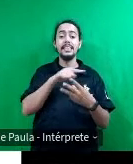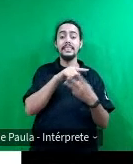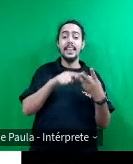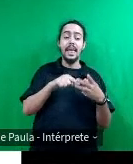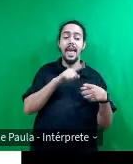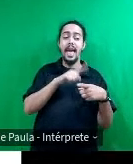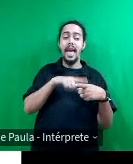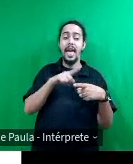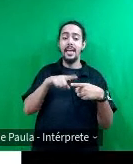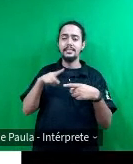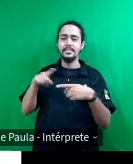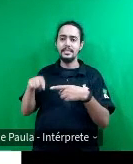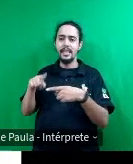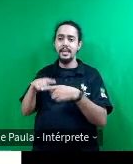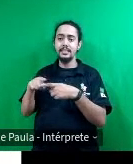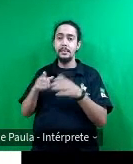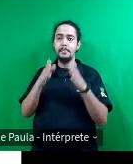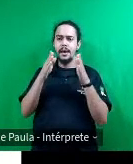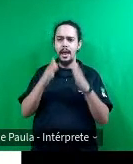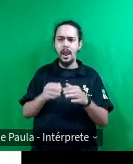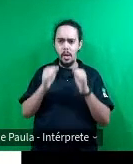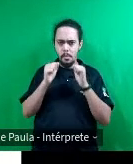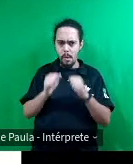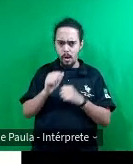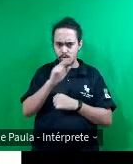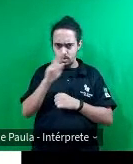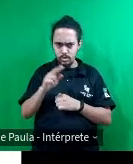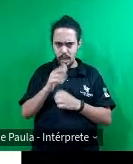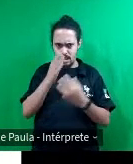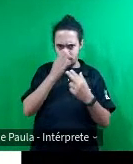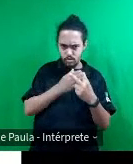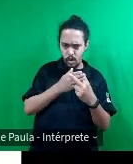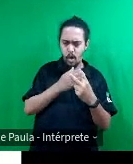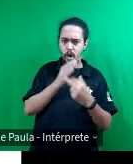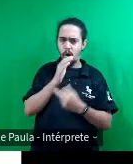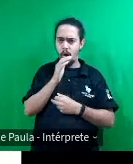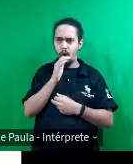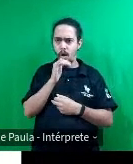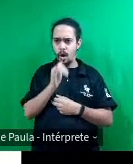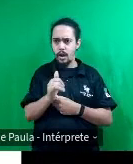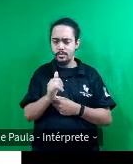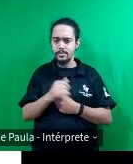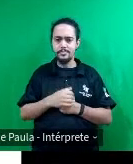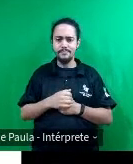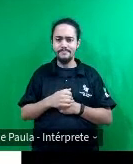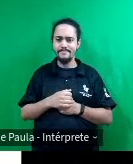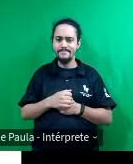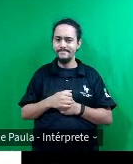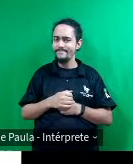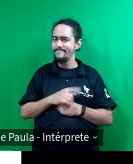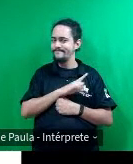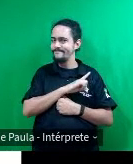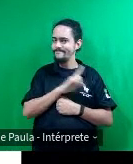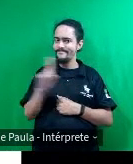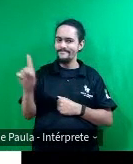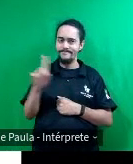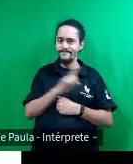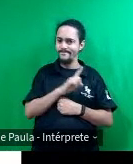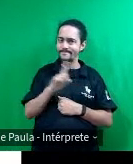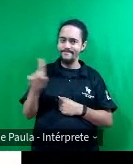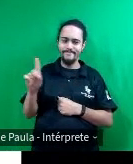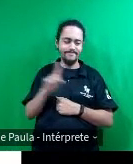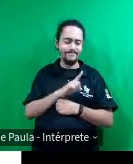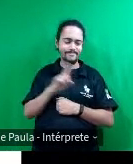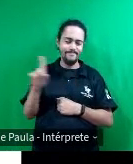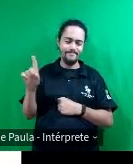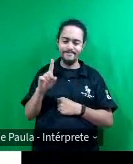resistores em paralelo, eu posso aplicar divisor de corrente? Nananina, não, nada disso. Esse